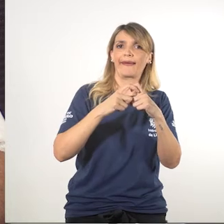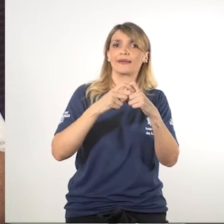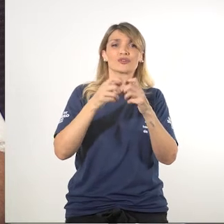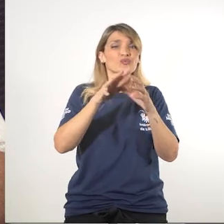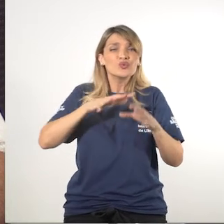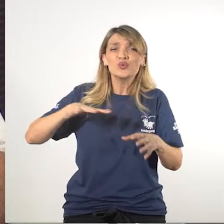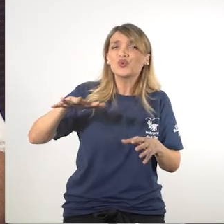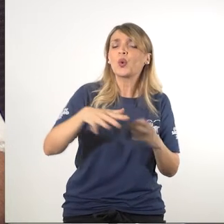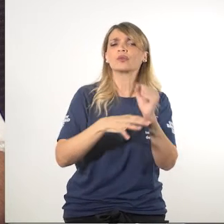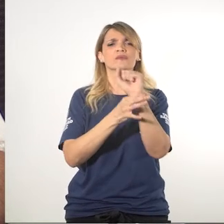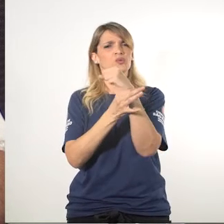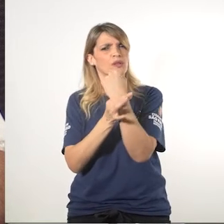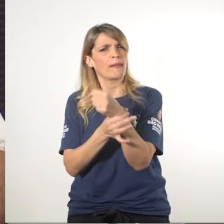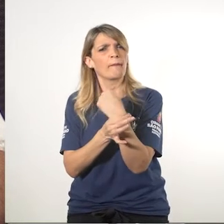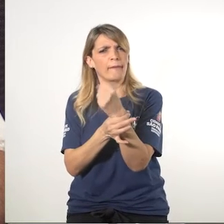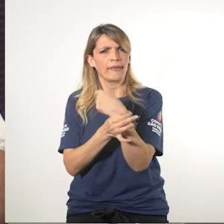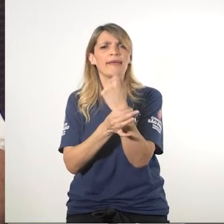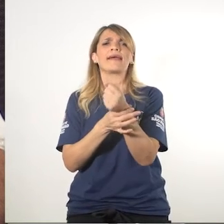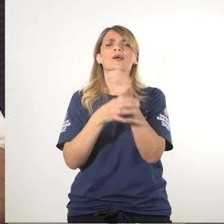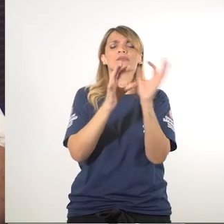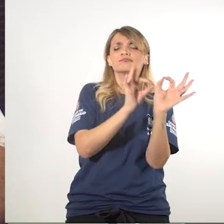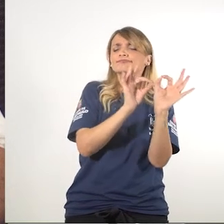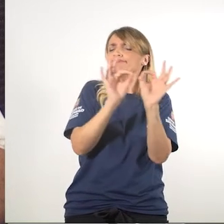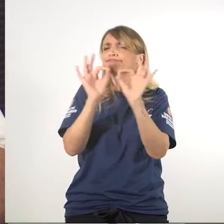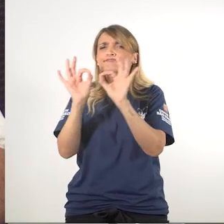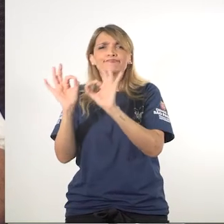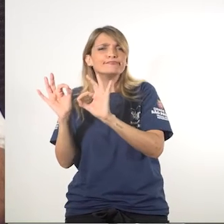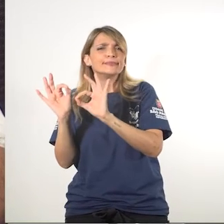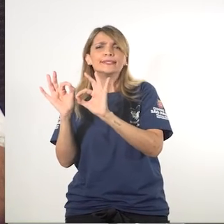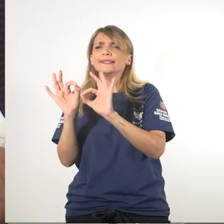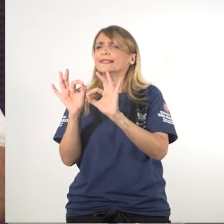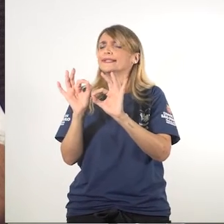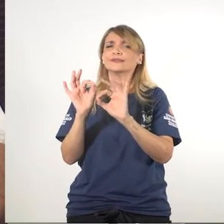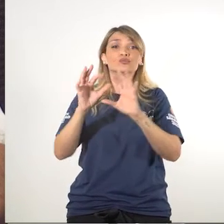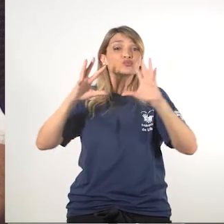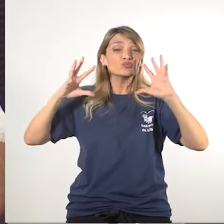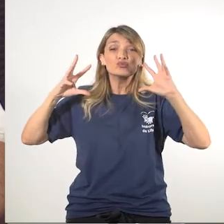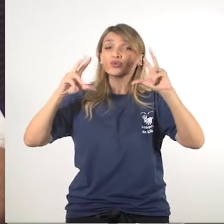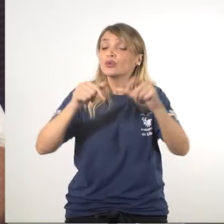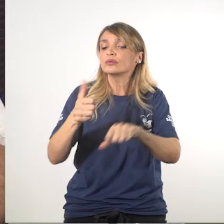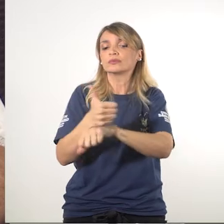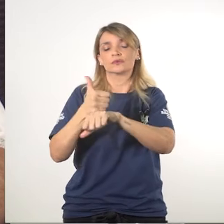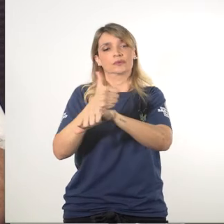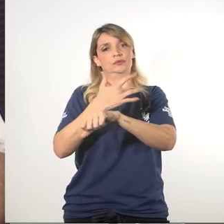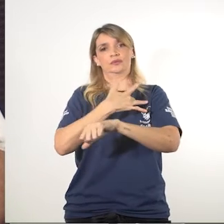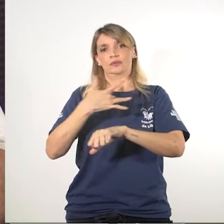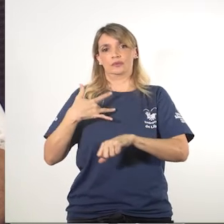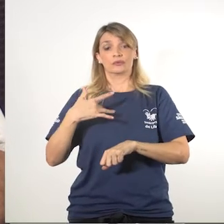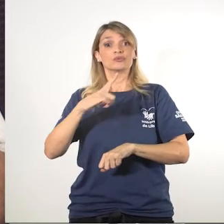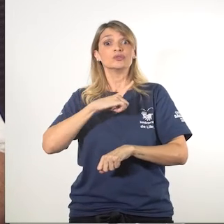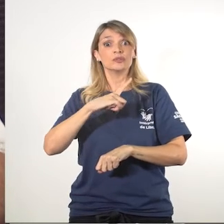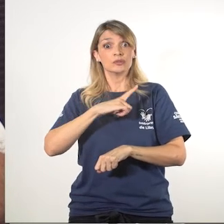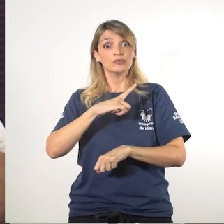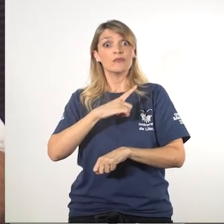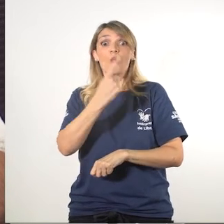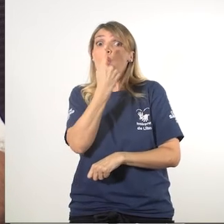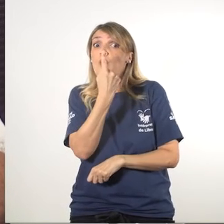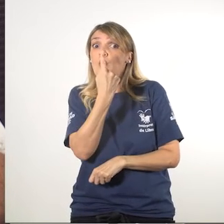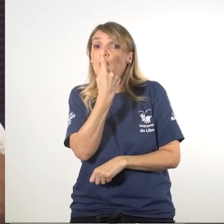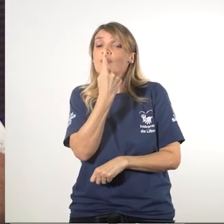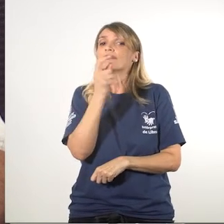com fisioterapeuta, inclusive com acompanhamento, com diálise, né? Então, nós tivemos o caso